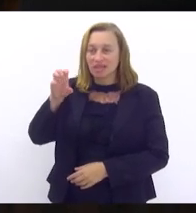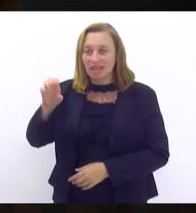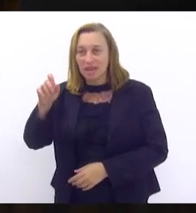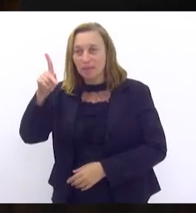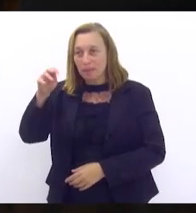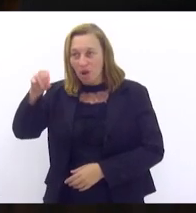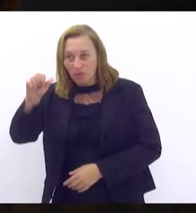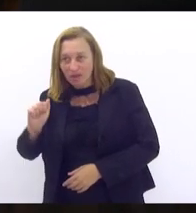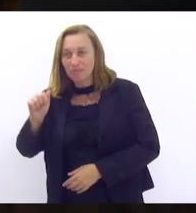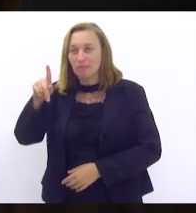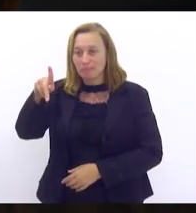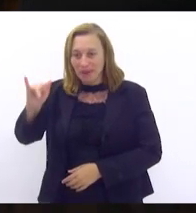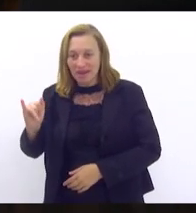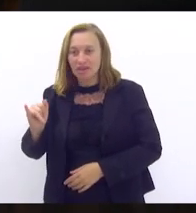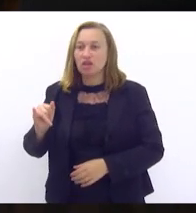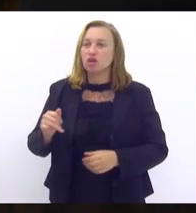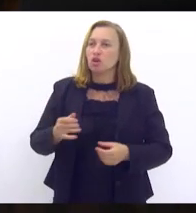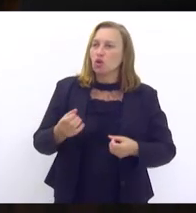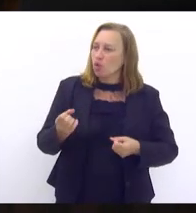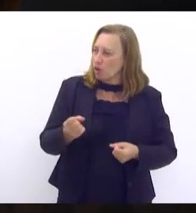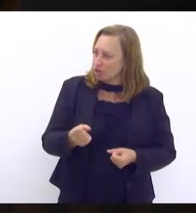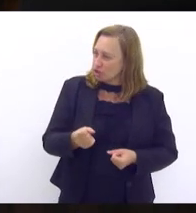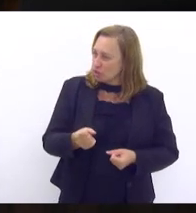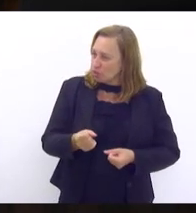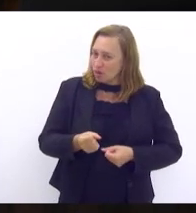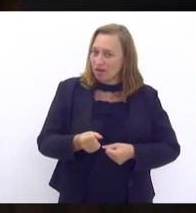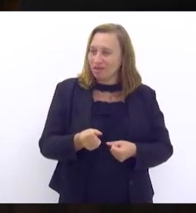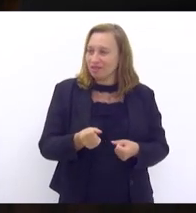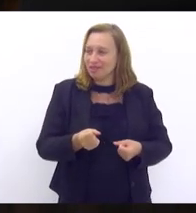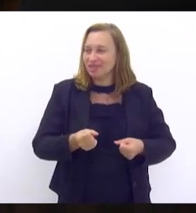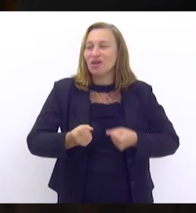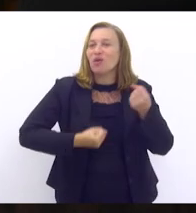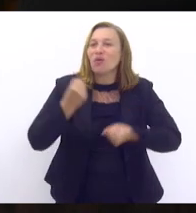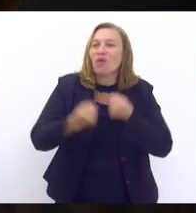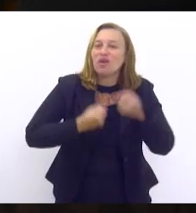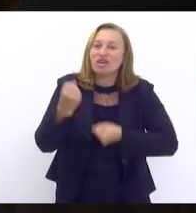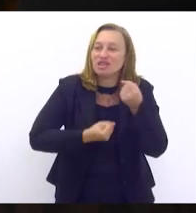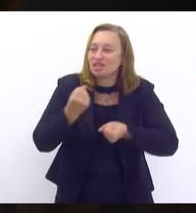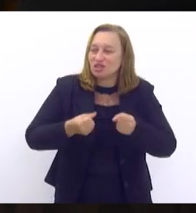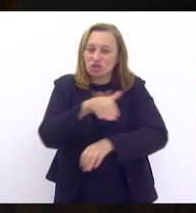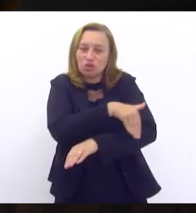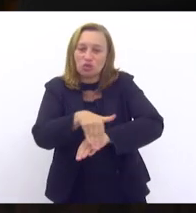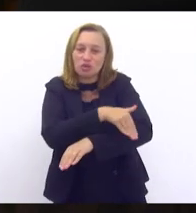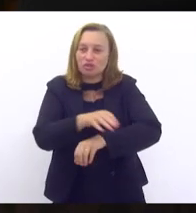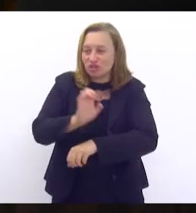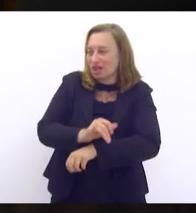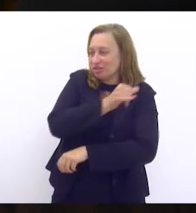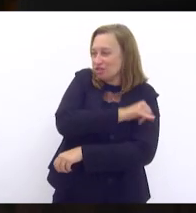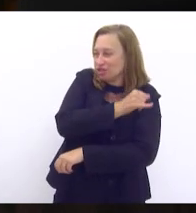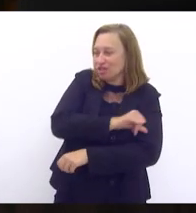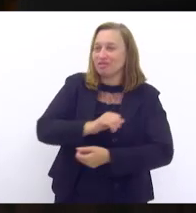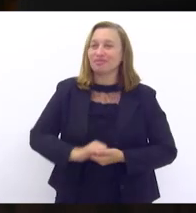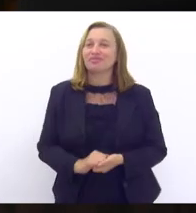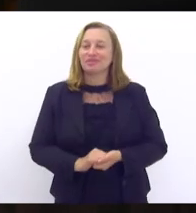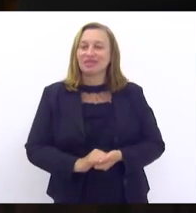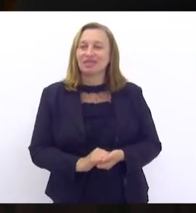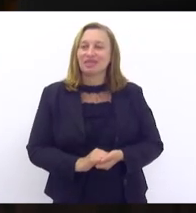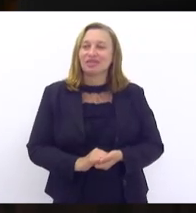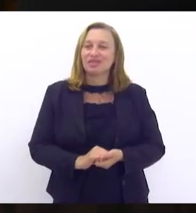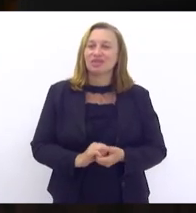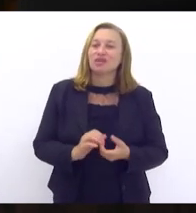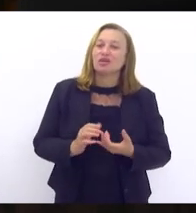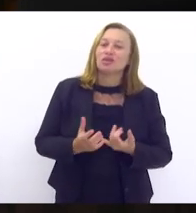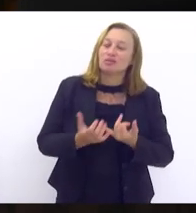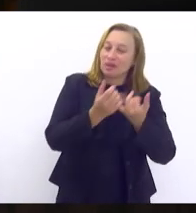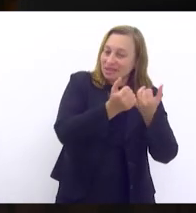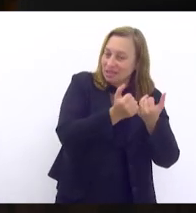que declara a corrida de rua como patrimônio cultural imaterial do Estado do Rio de Janeiro. Pareceres das comissões Constituição e Justiça